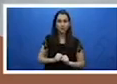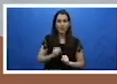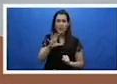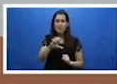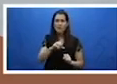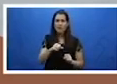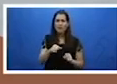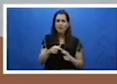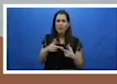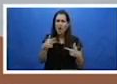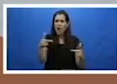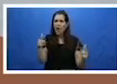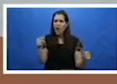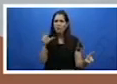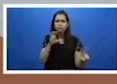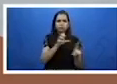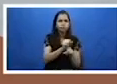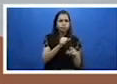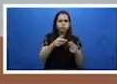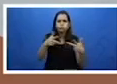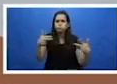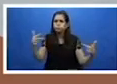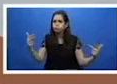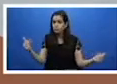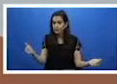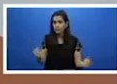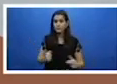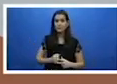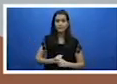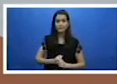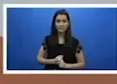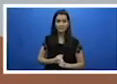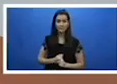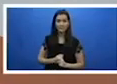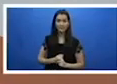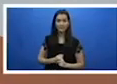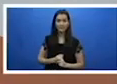muitas presas. Vamos para o terceiro da nossa reescrita.